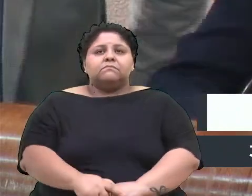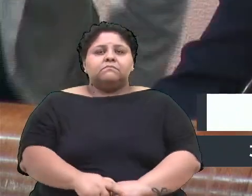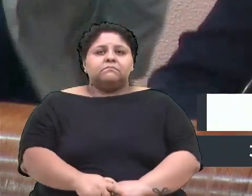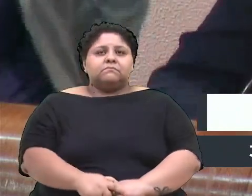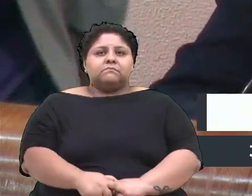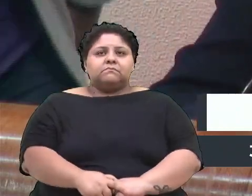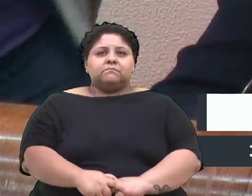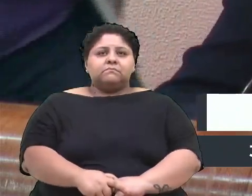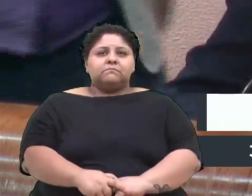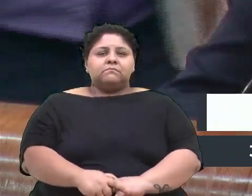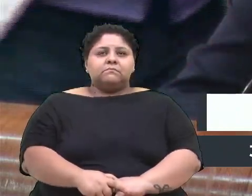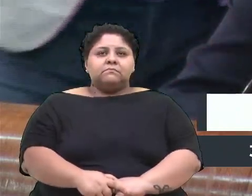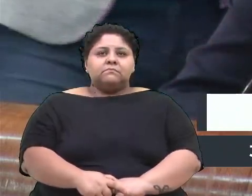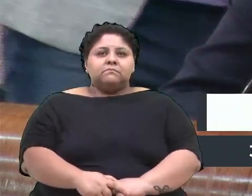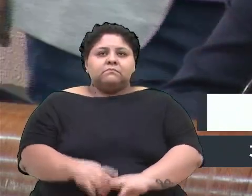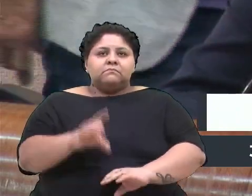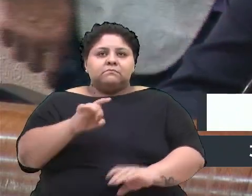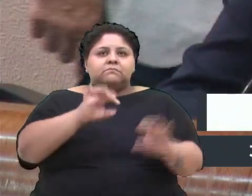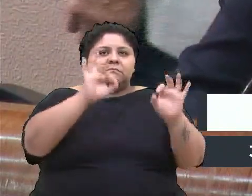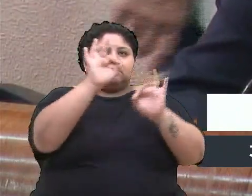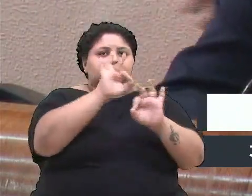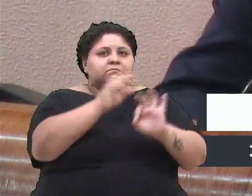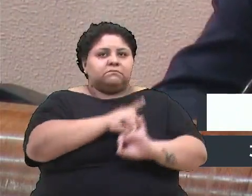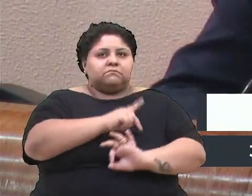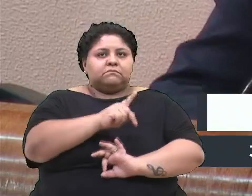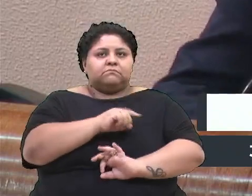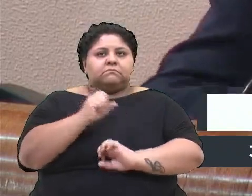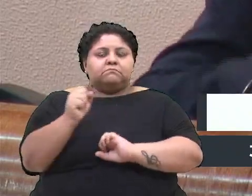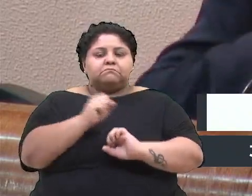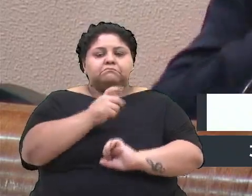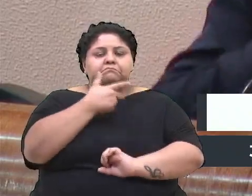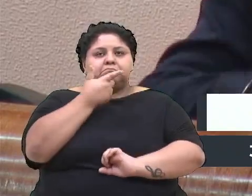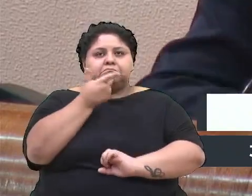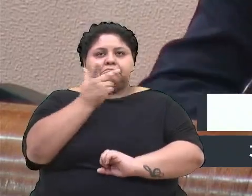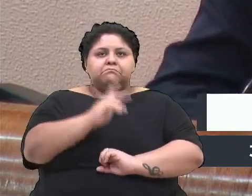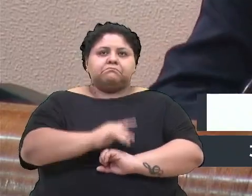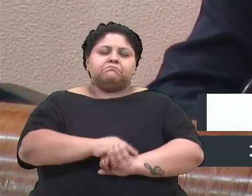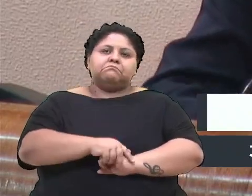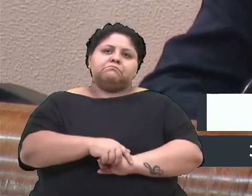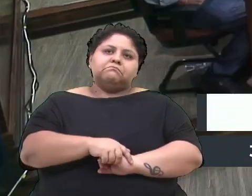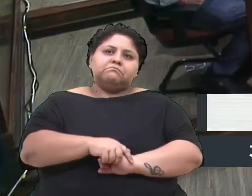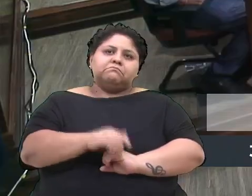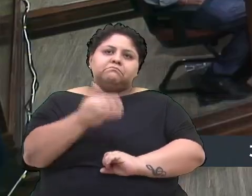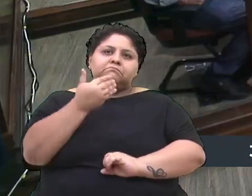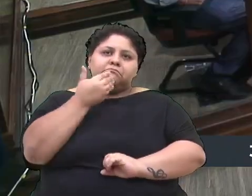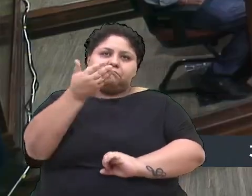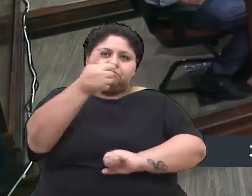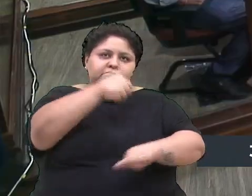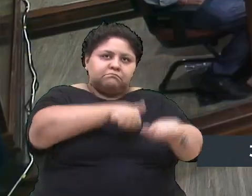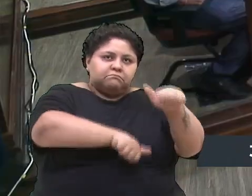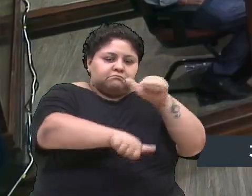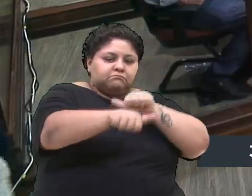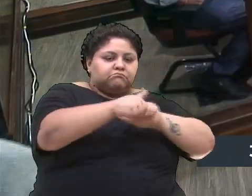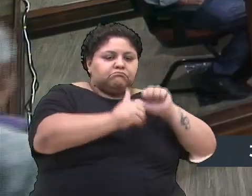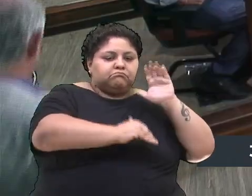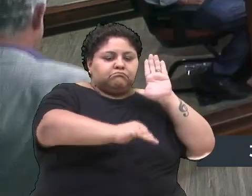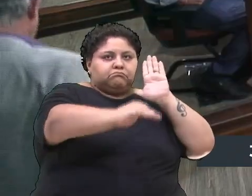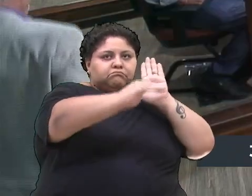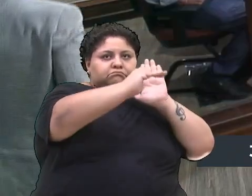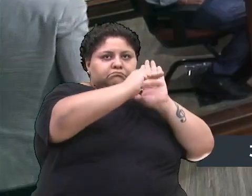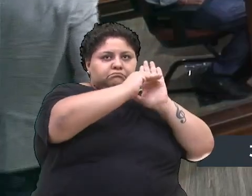Questão de ordem, senhor presidente. Pois não, qual a questão de ordem? Eu peço inversão de pauta, invocando o